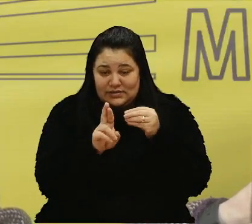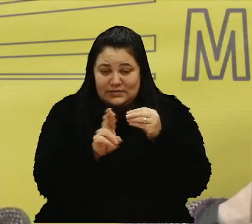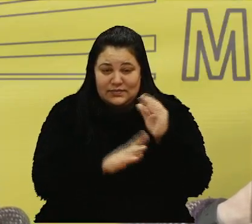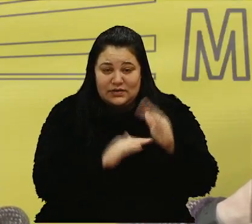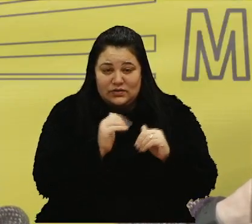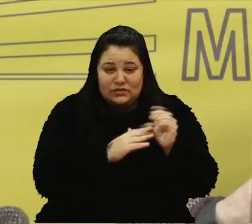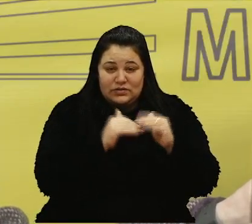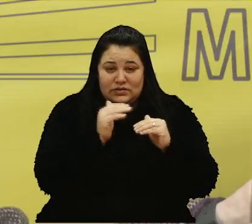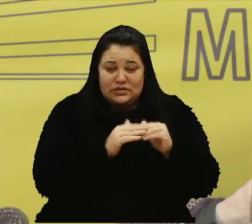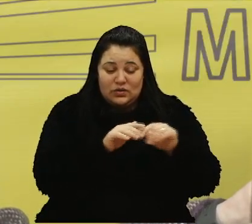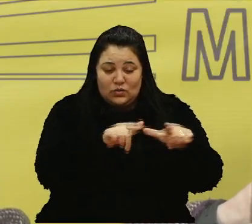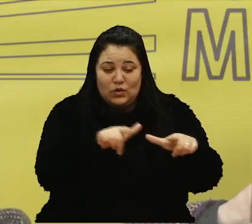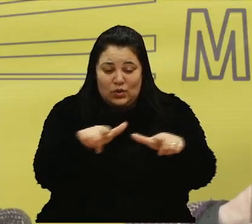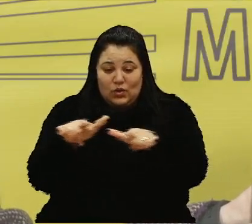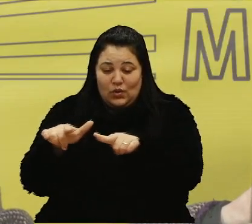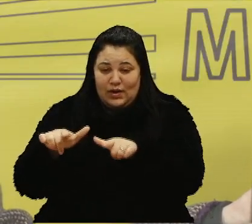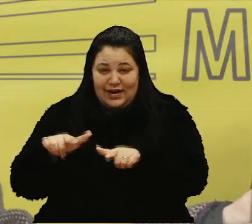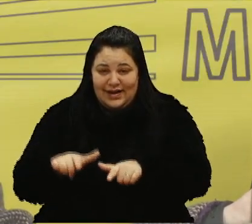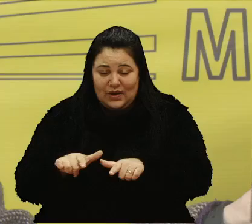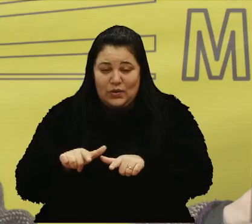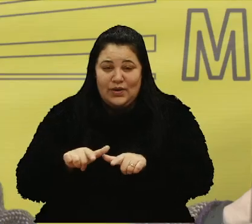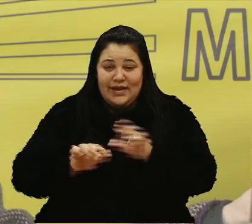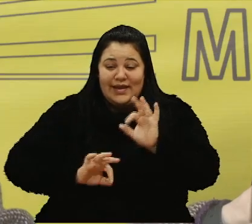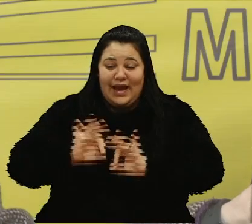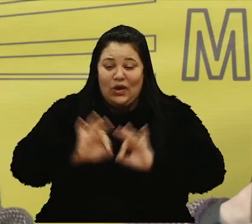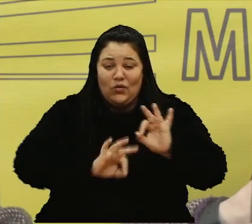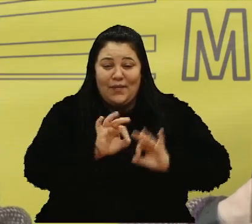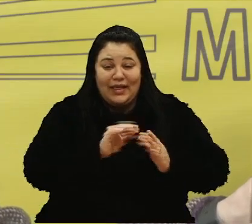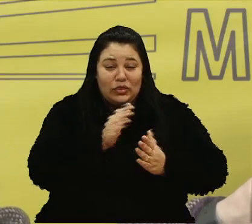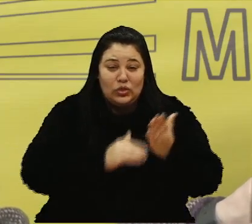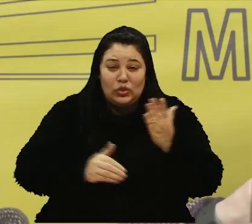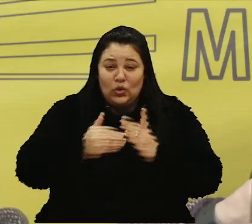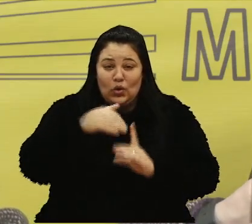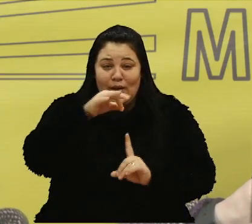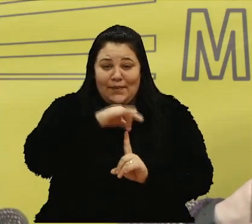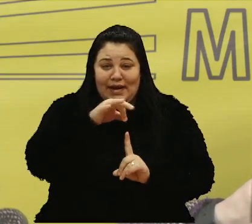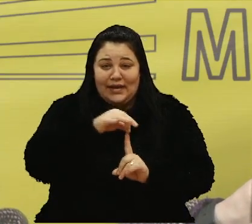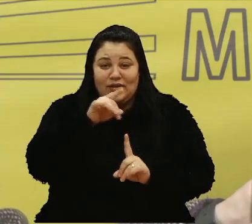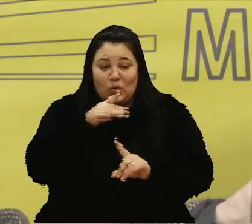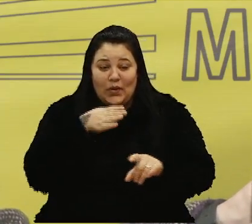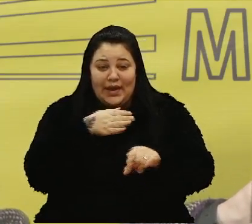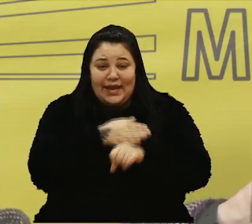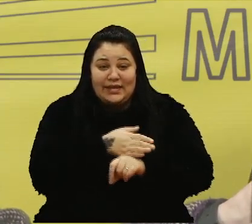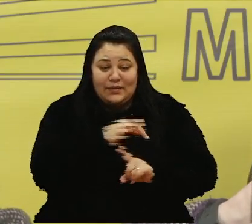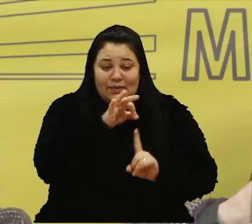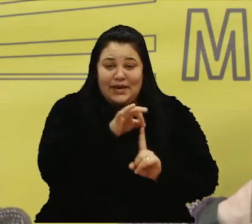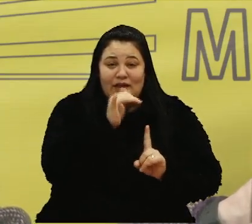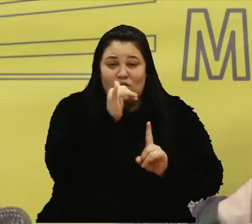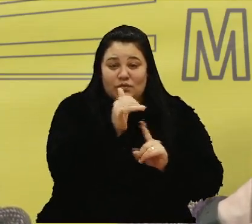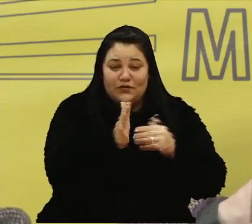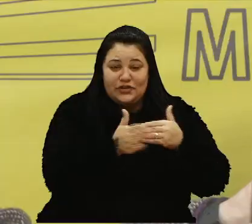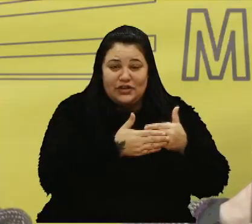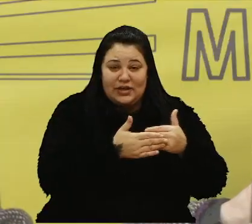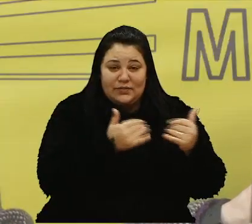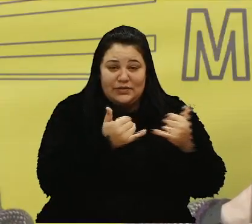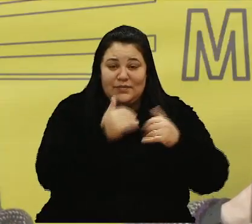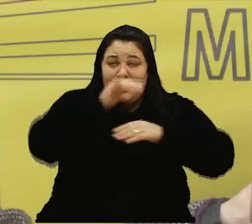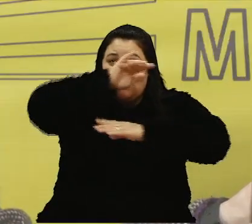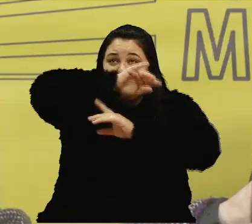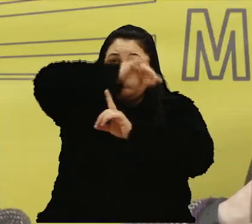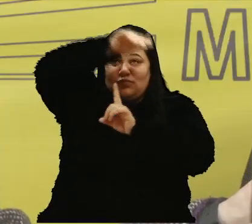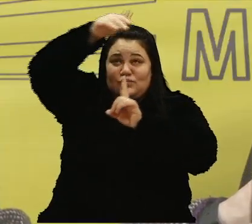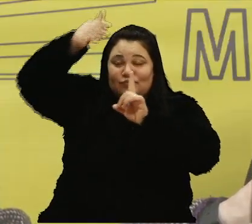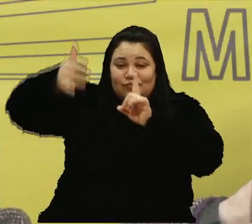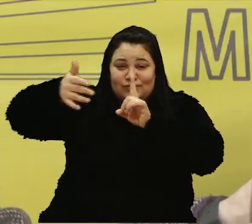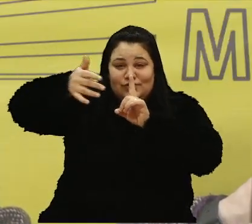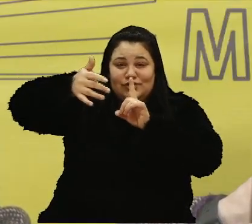de transbordo, remodelação de todas as paradas, né? Você entra numa parada de ônibus fechada, protegida no tempo,